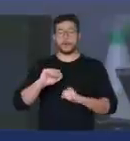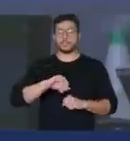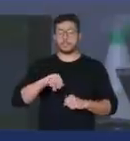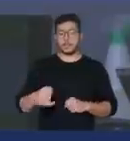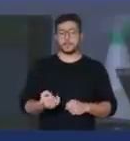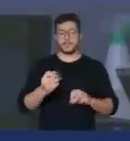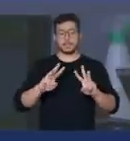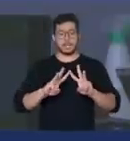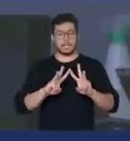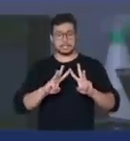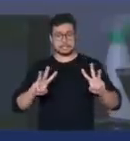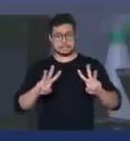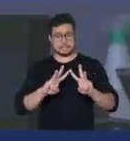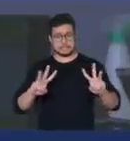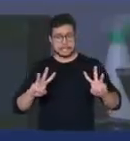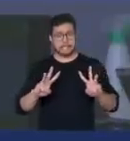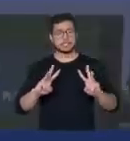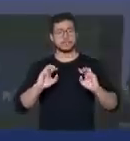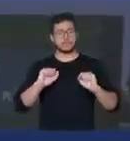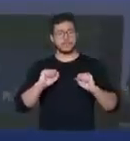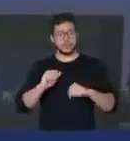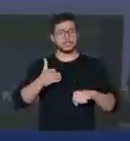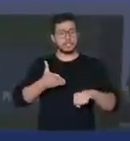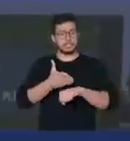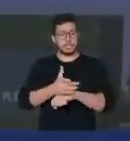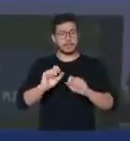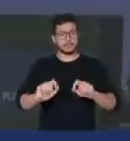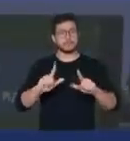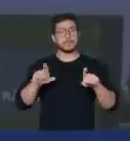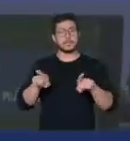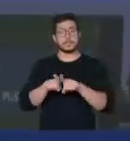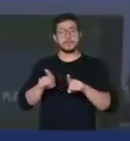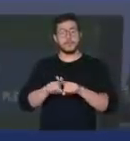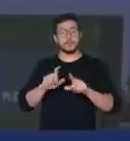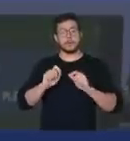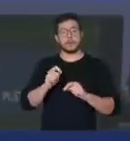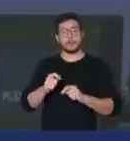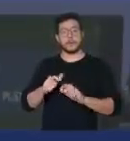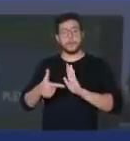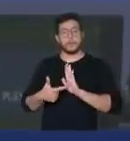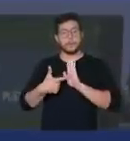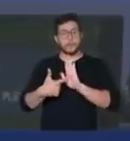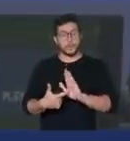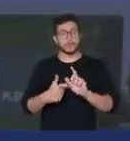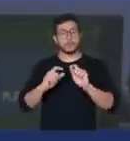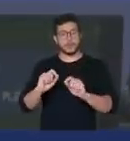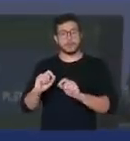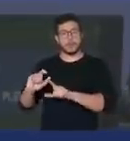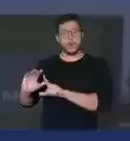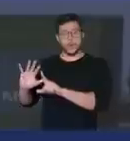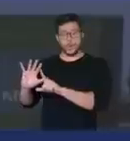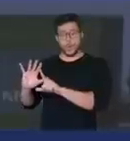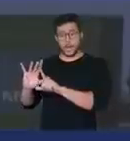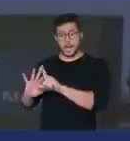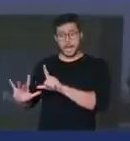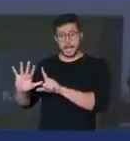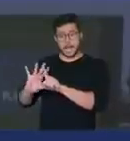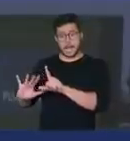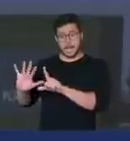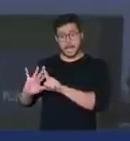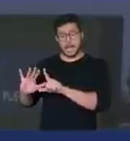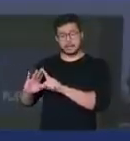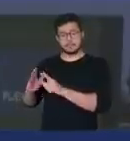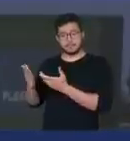câmara.leg.br, esse é o site da Câmara, com informações sobre a sessão de hoje e a expectativa para a sessão de amanhã. Agora sim, o